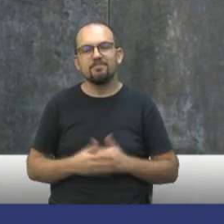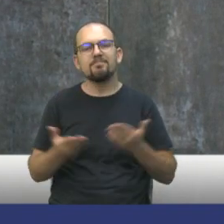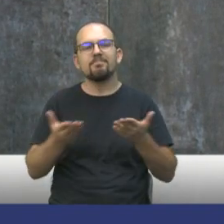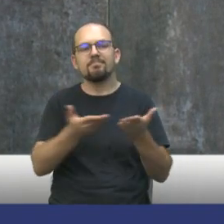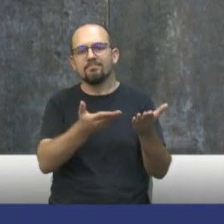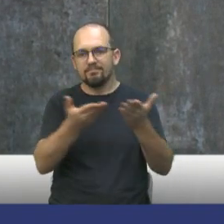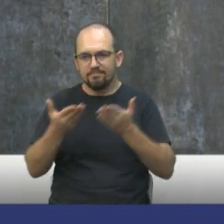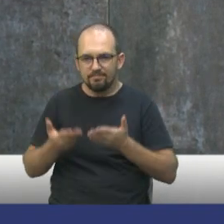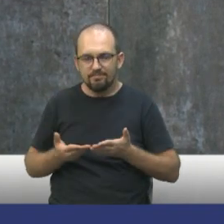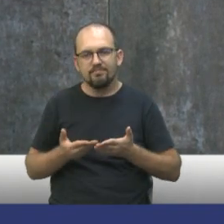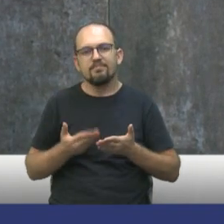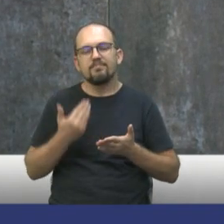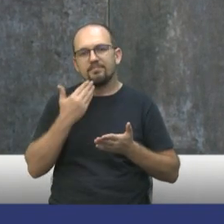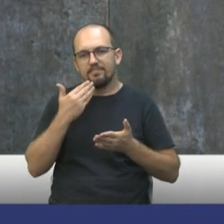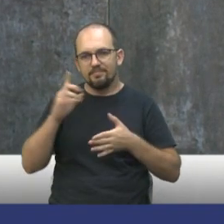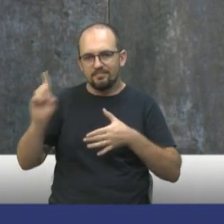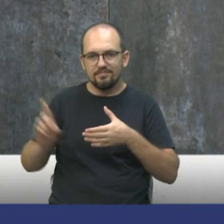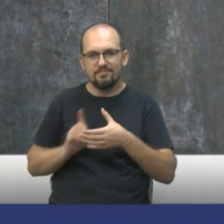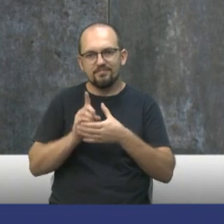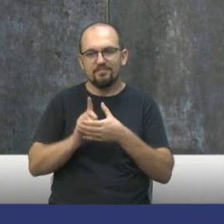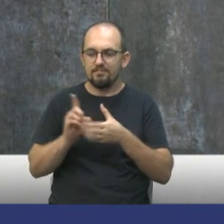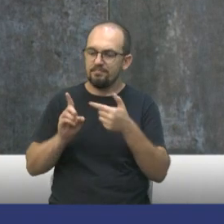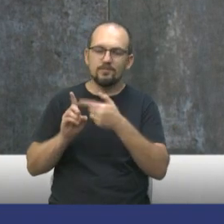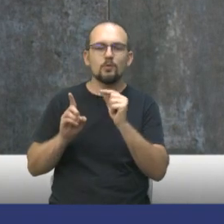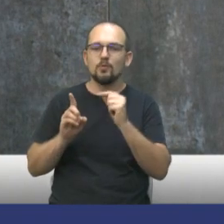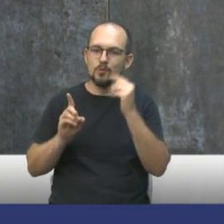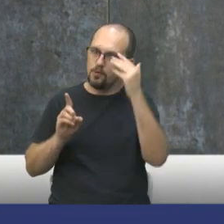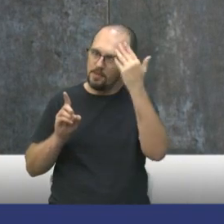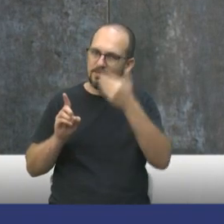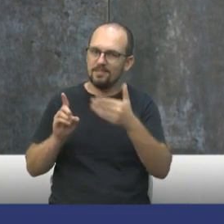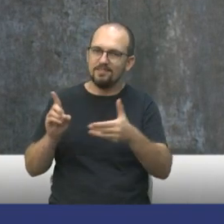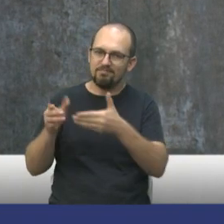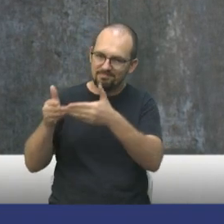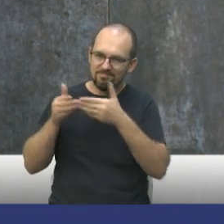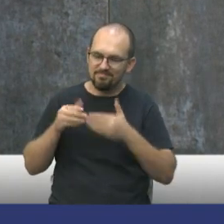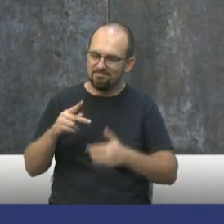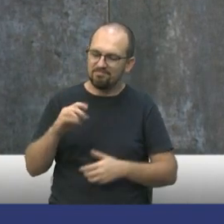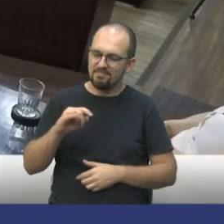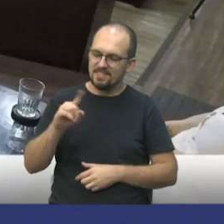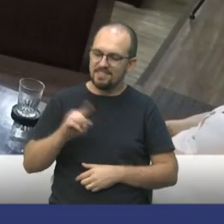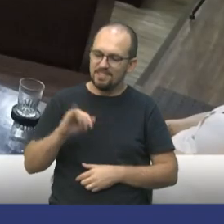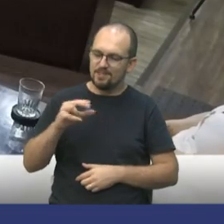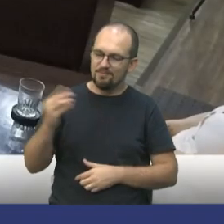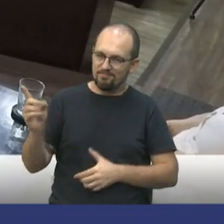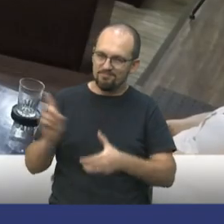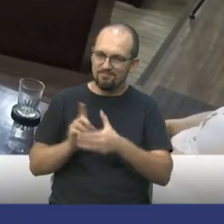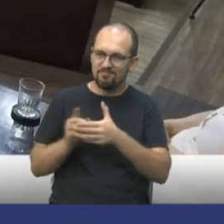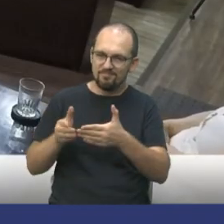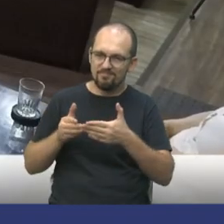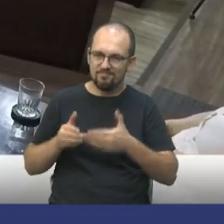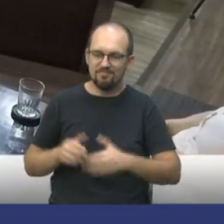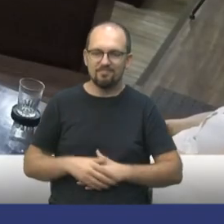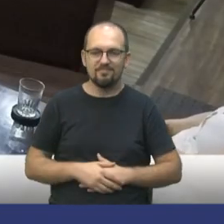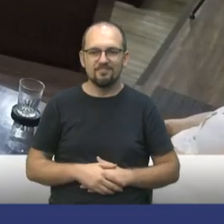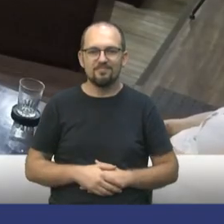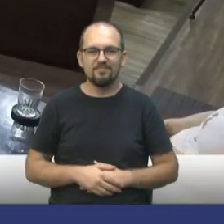uso da palavra aqui da tribuna o nosso homenageado. Por favor, mestre Pezinho, nos dê a honra.